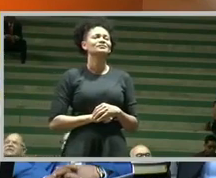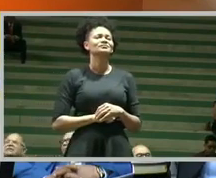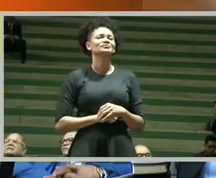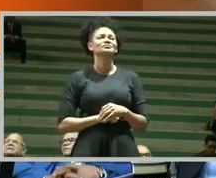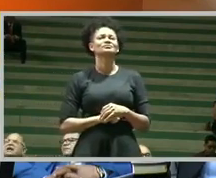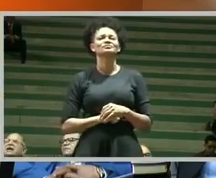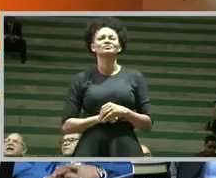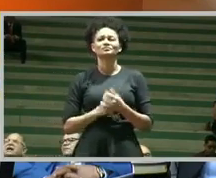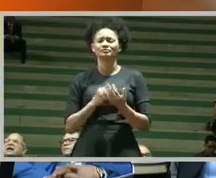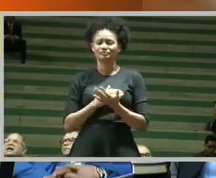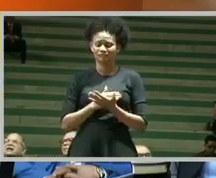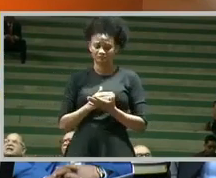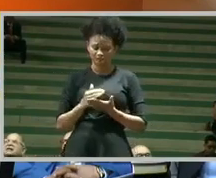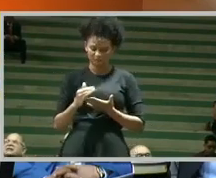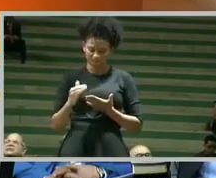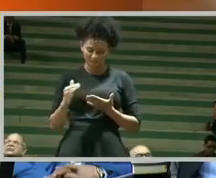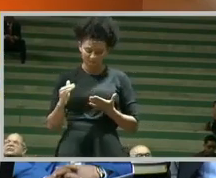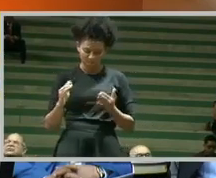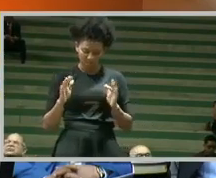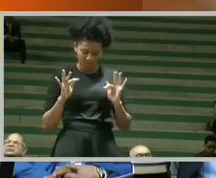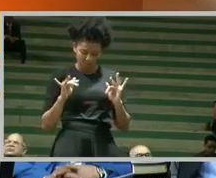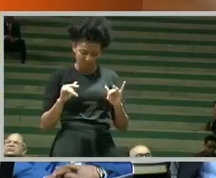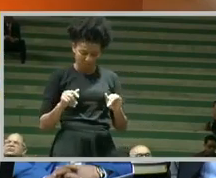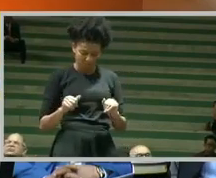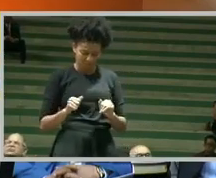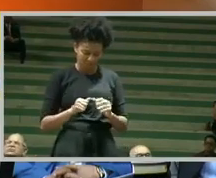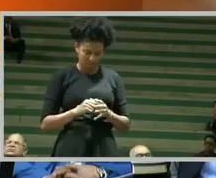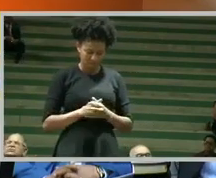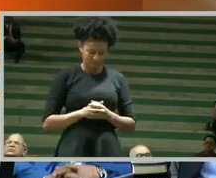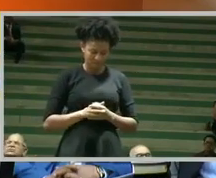eu começo a encerrar.